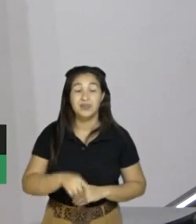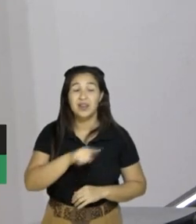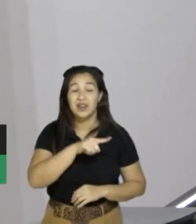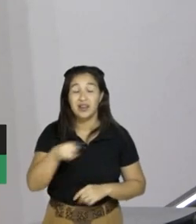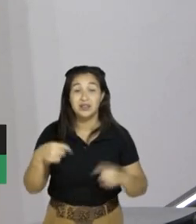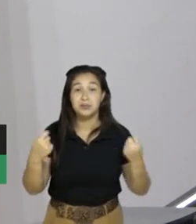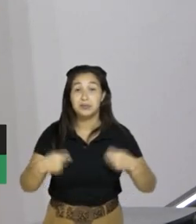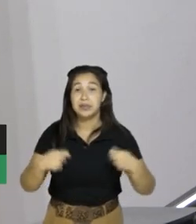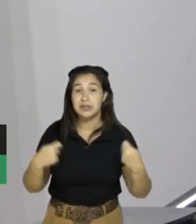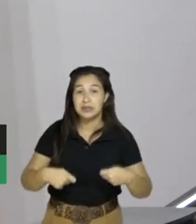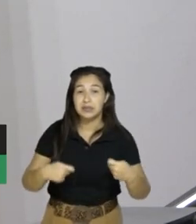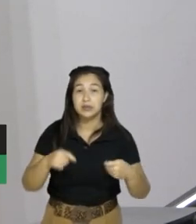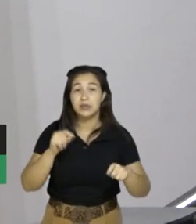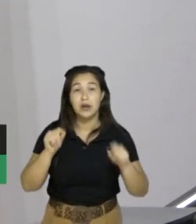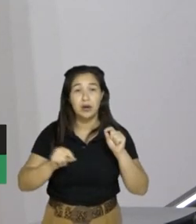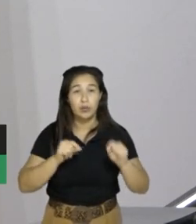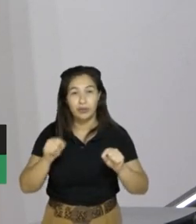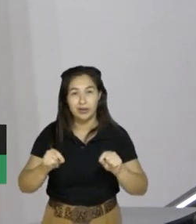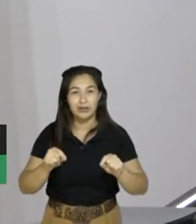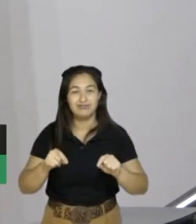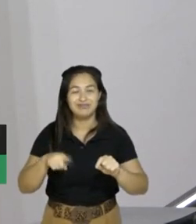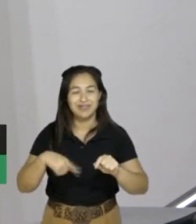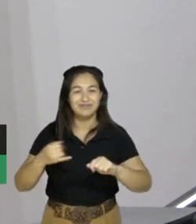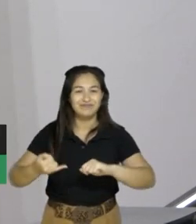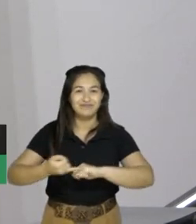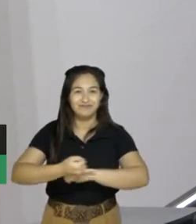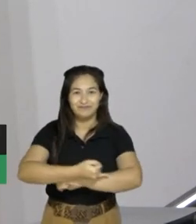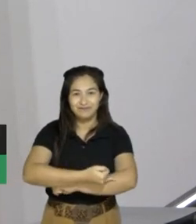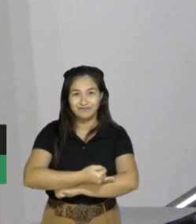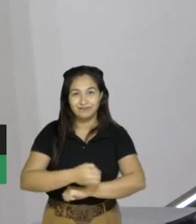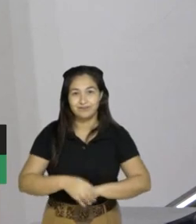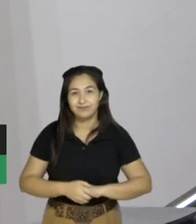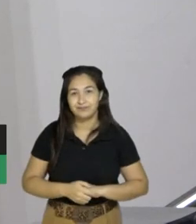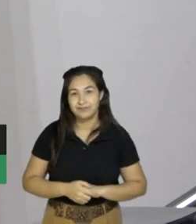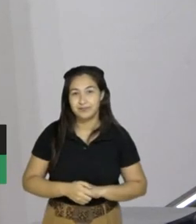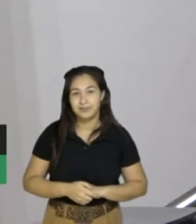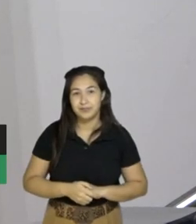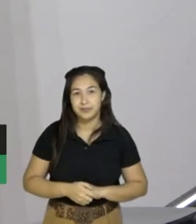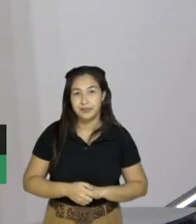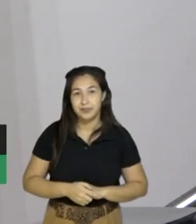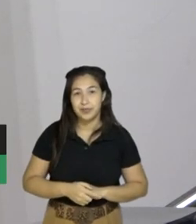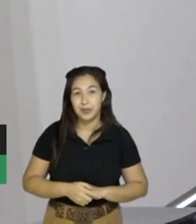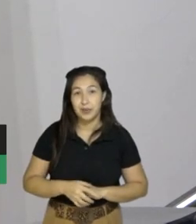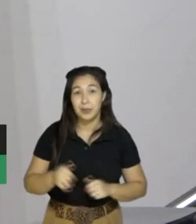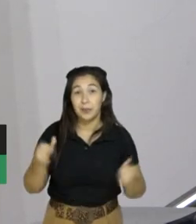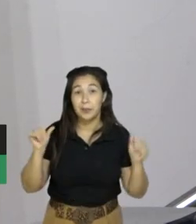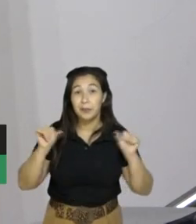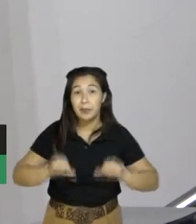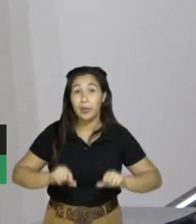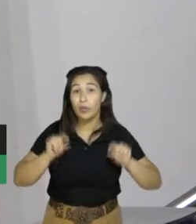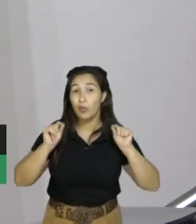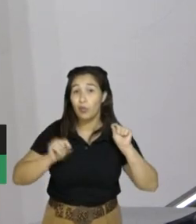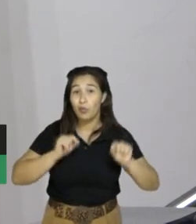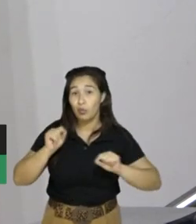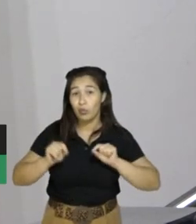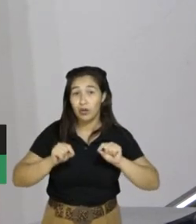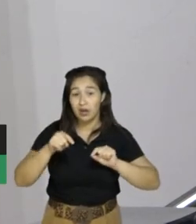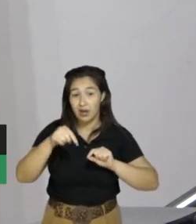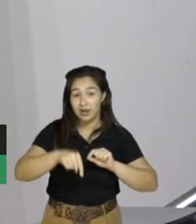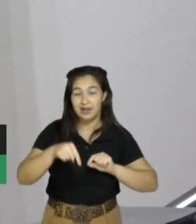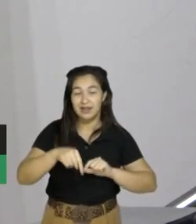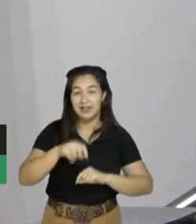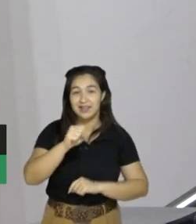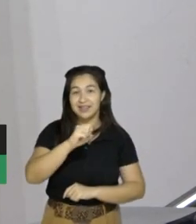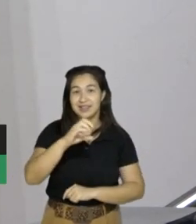Santa Catarina tem como infraestrutura Na verdade uma gargalo que nós enfrentamos em Santa Catarina é o